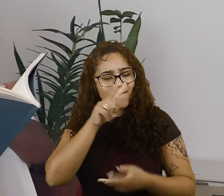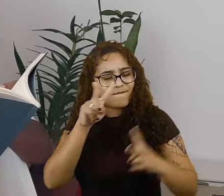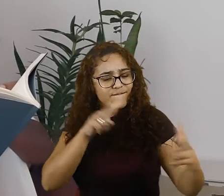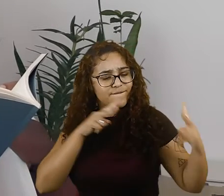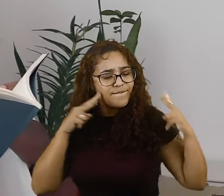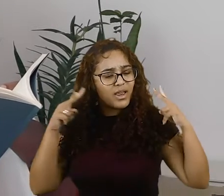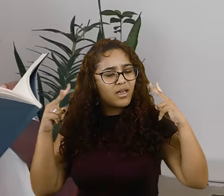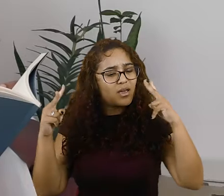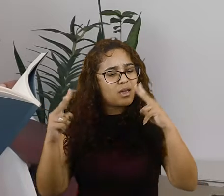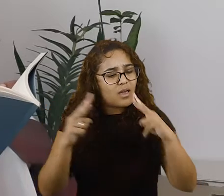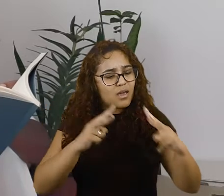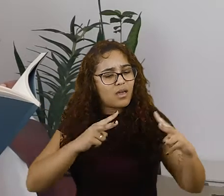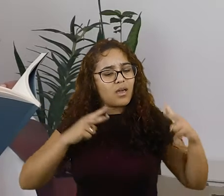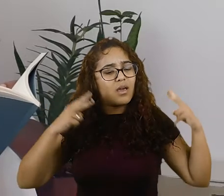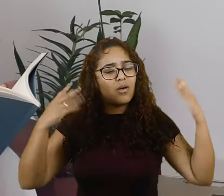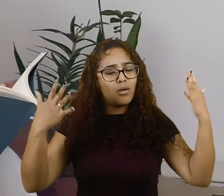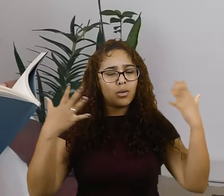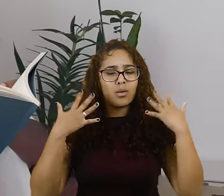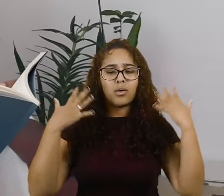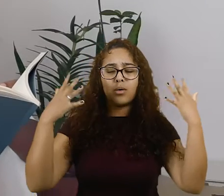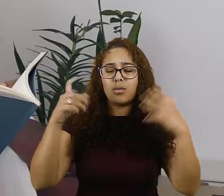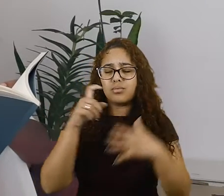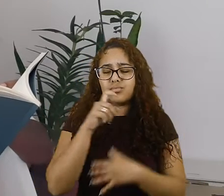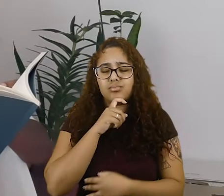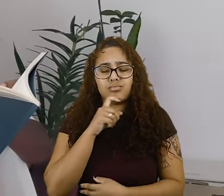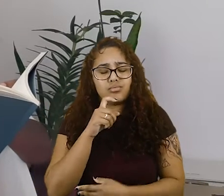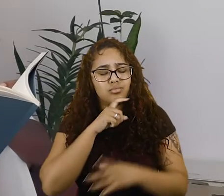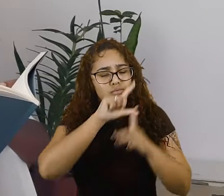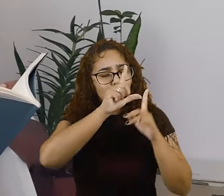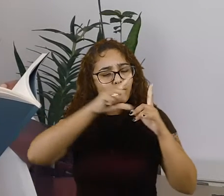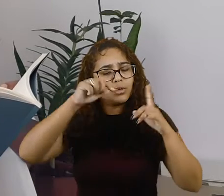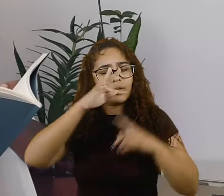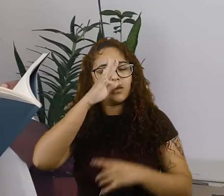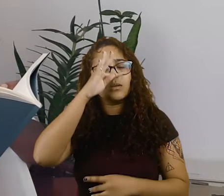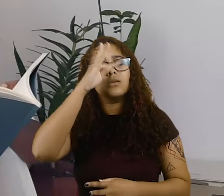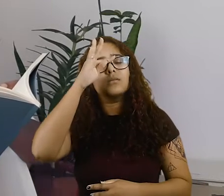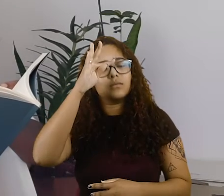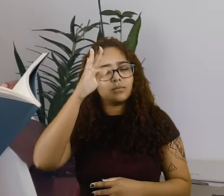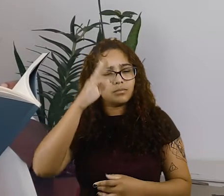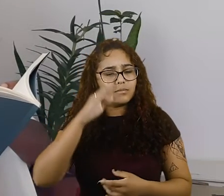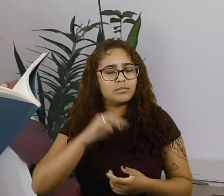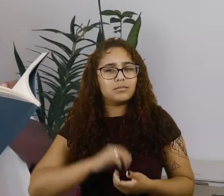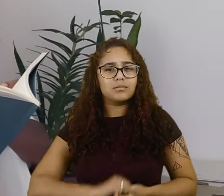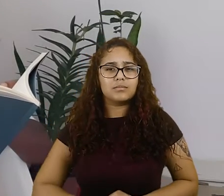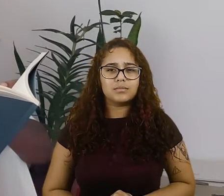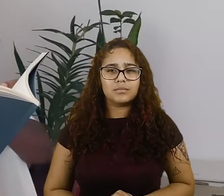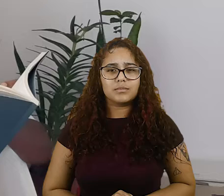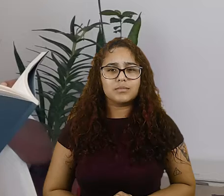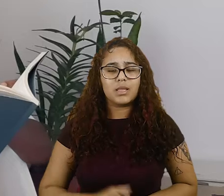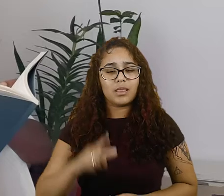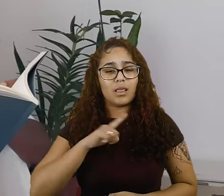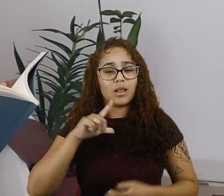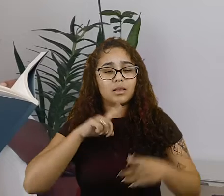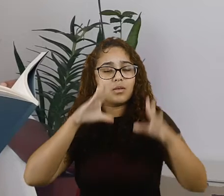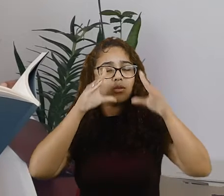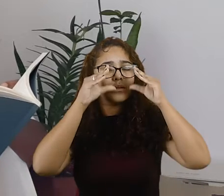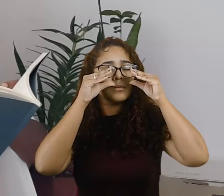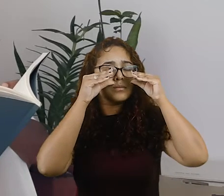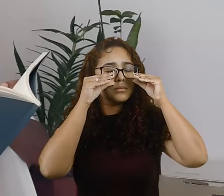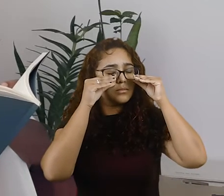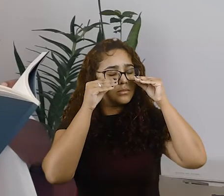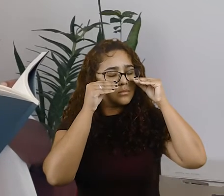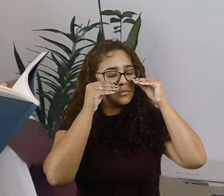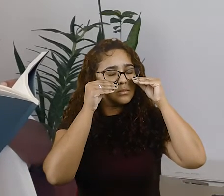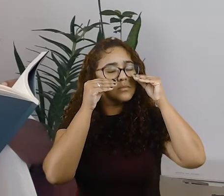tempos. Em persistindo o vento, sobrelevando as estações, ainda serão seus cabelos que lamberão minha virilha,